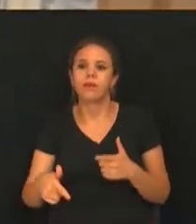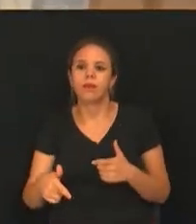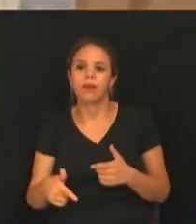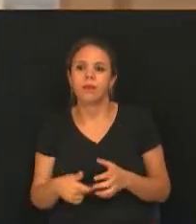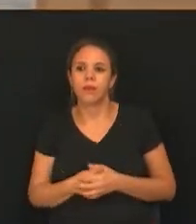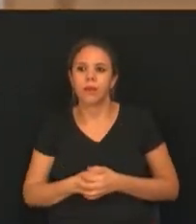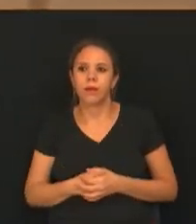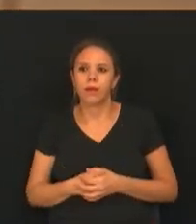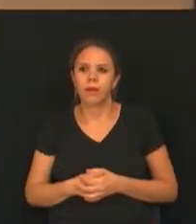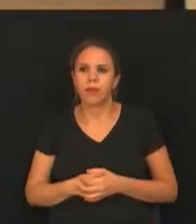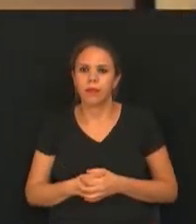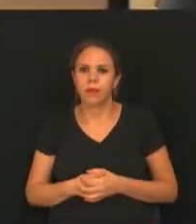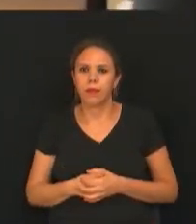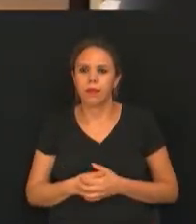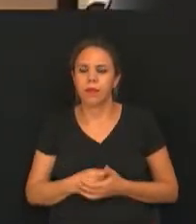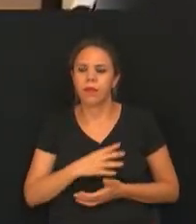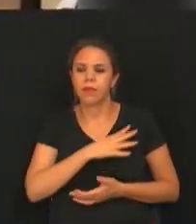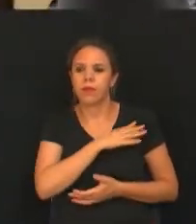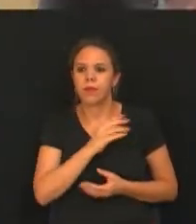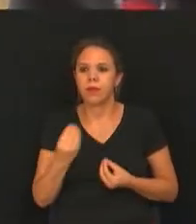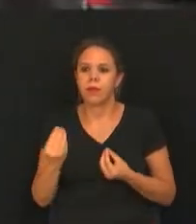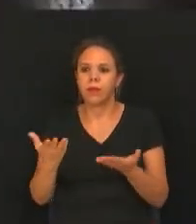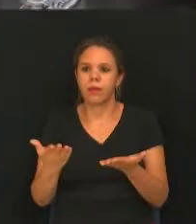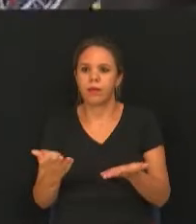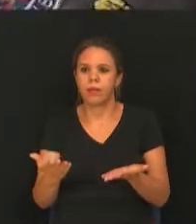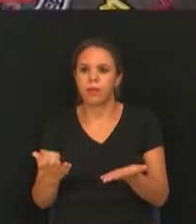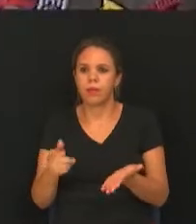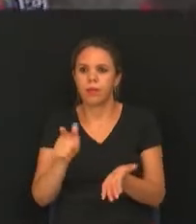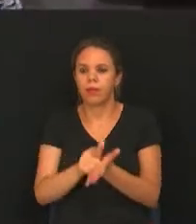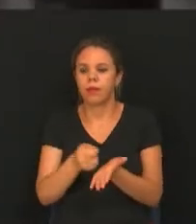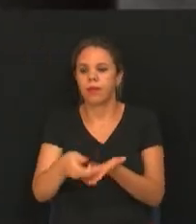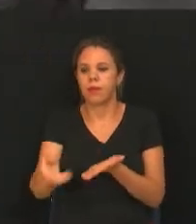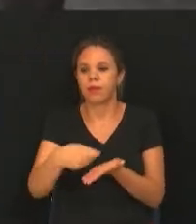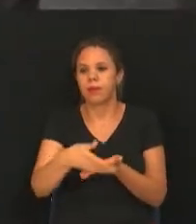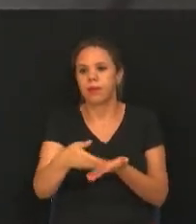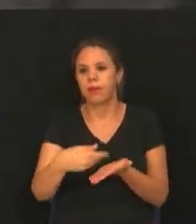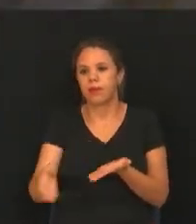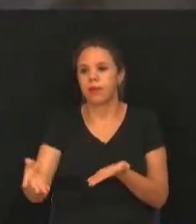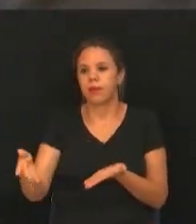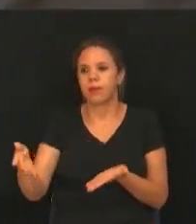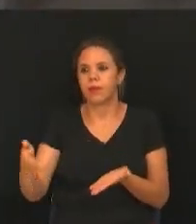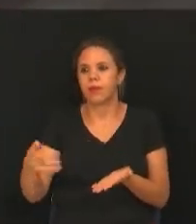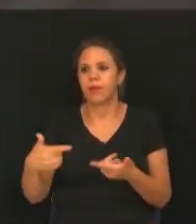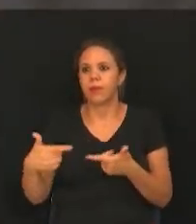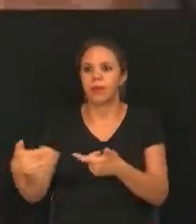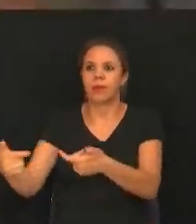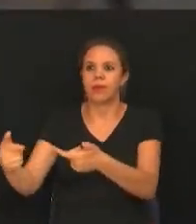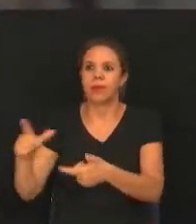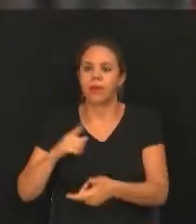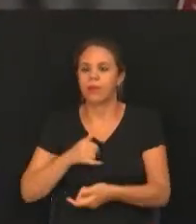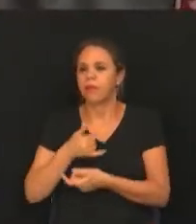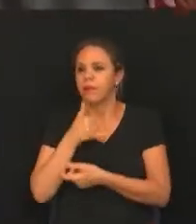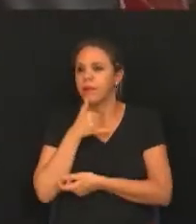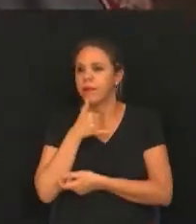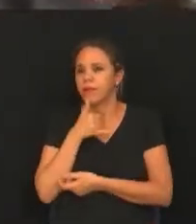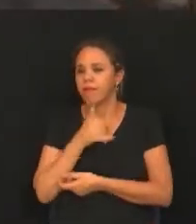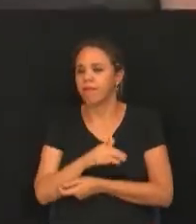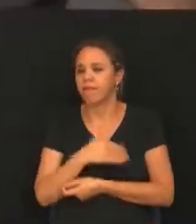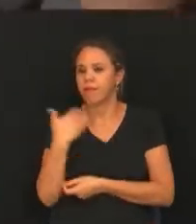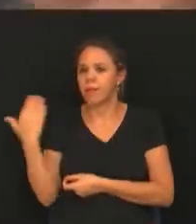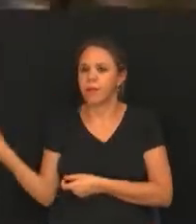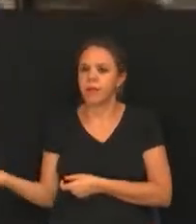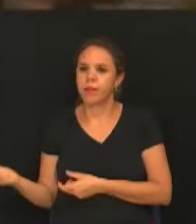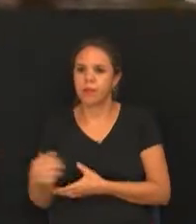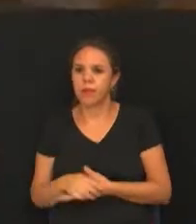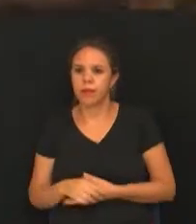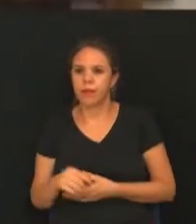Chiorato, né, que saiu para entregar na época os panfletos, né, sobre os bombardeios. Infelizmente ele veio a falecer. Nós